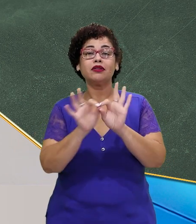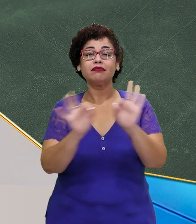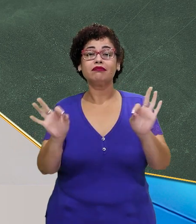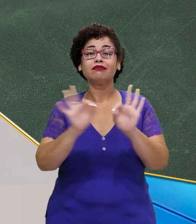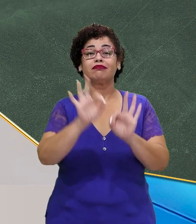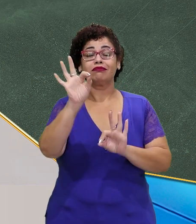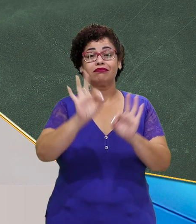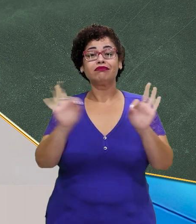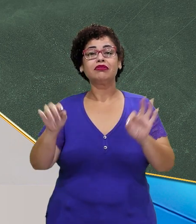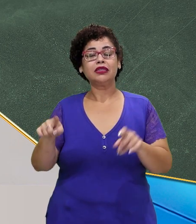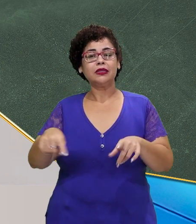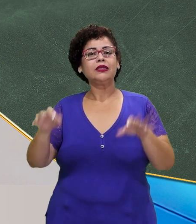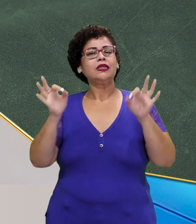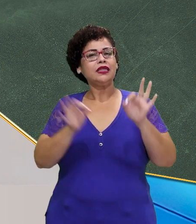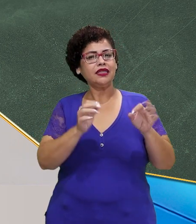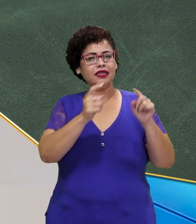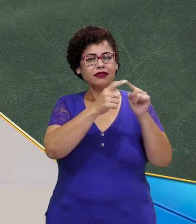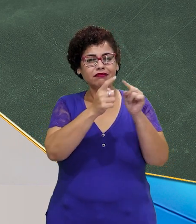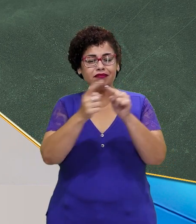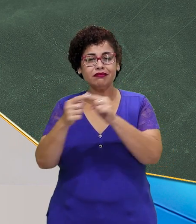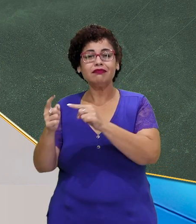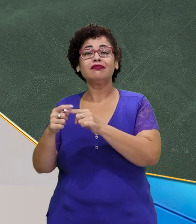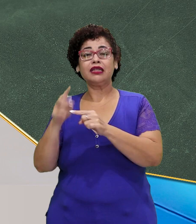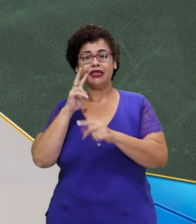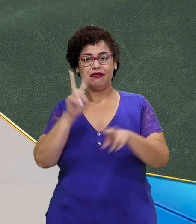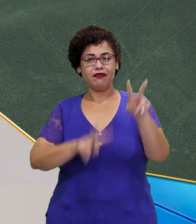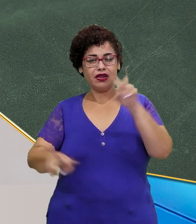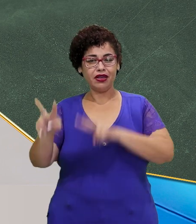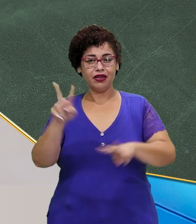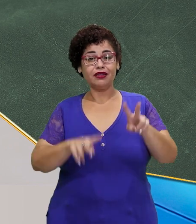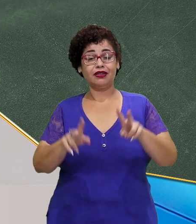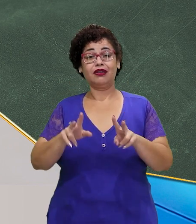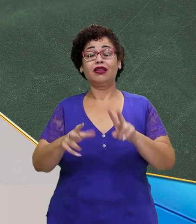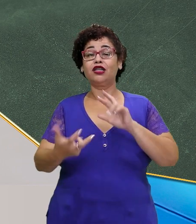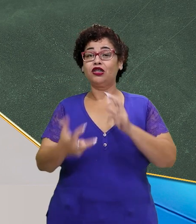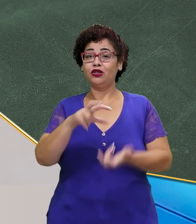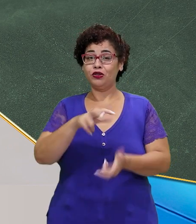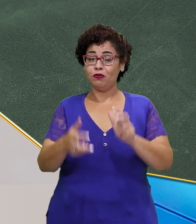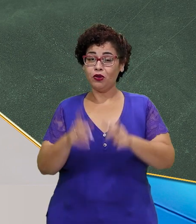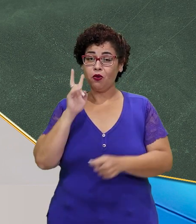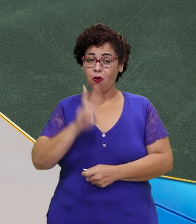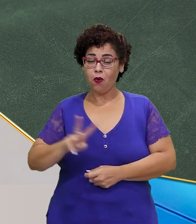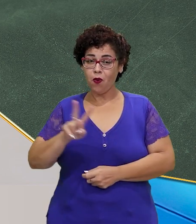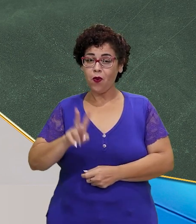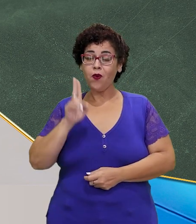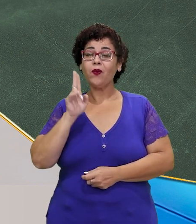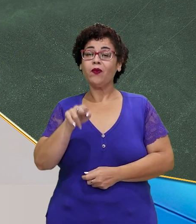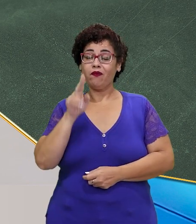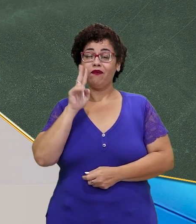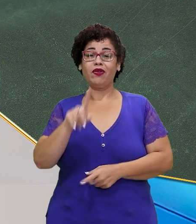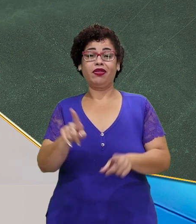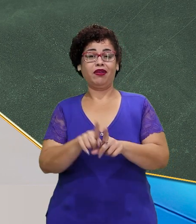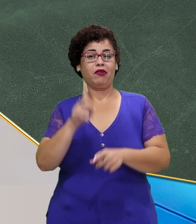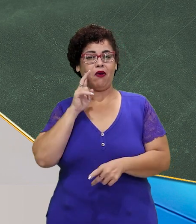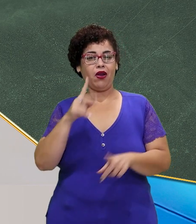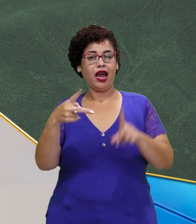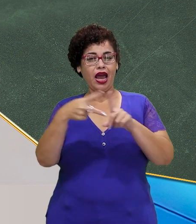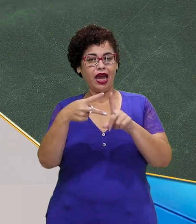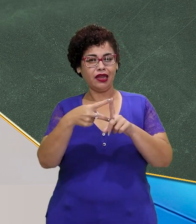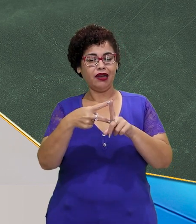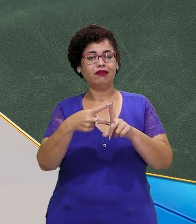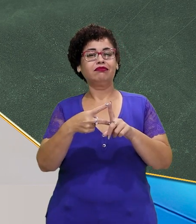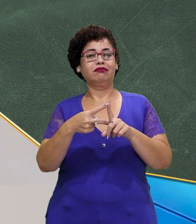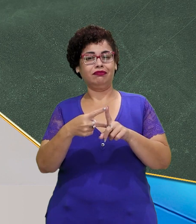estão corretas também no ponto de vista da geometria. Vamos começar retomando o triângulo retângulo.